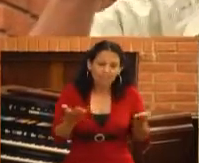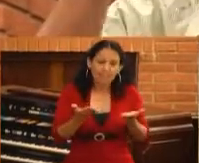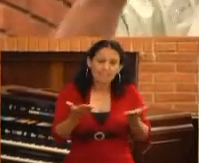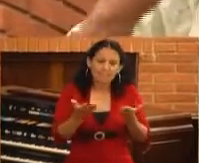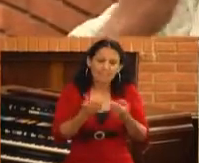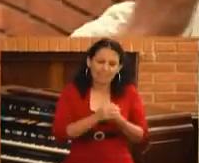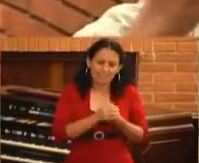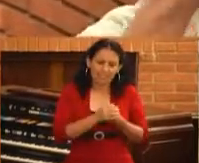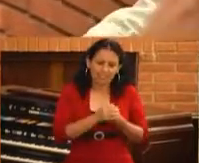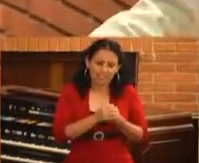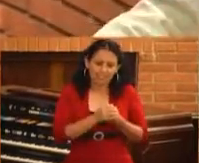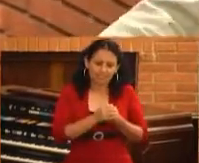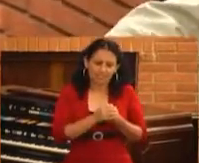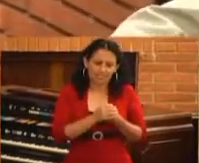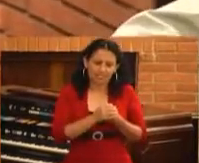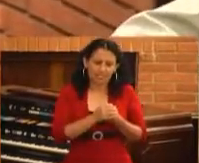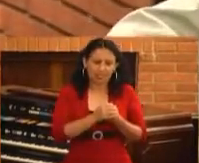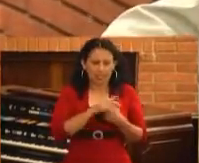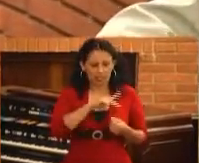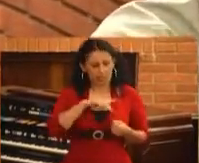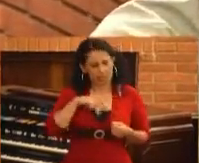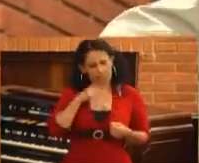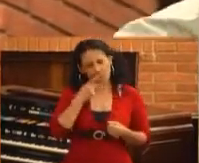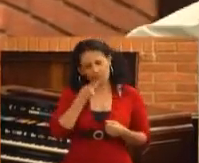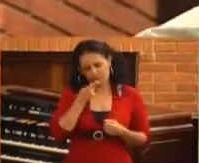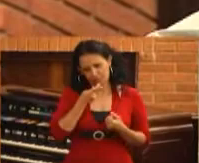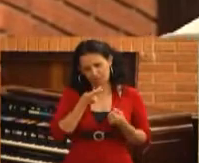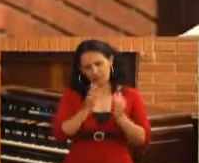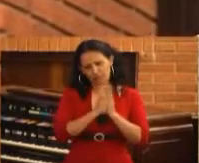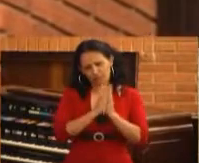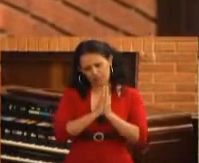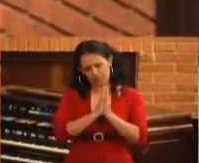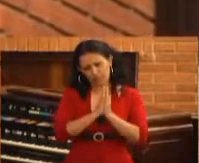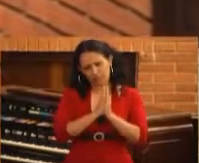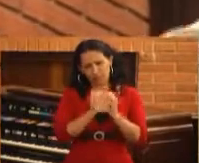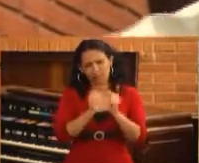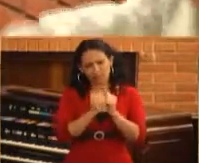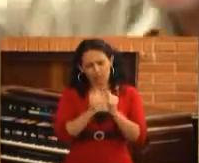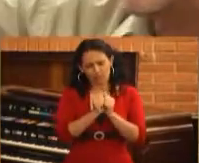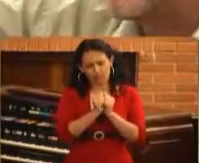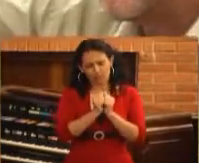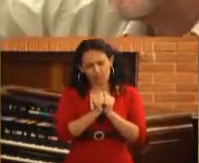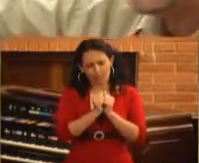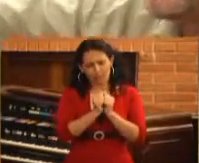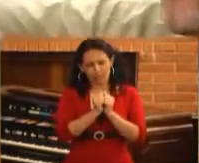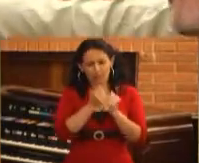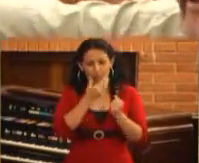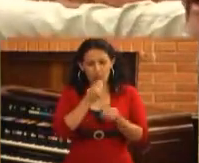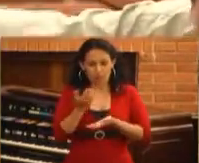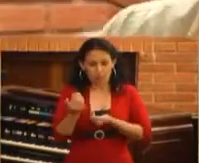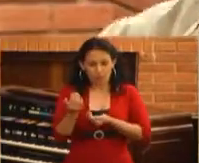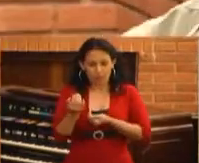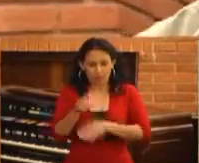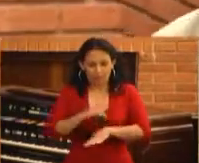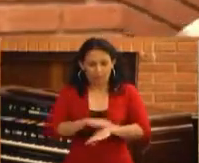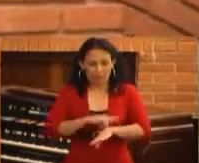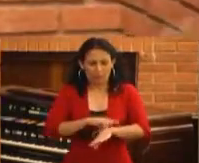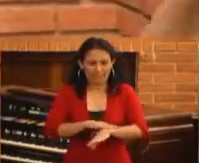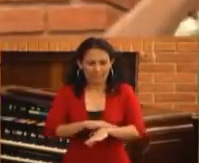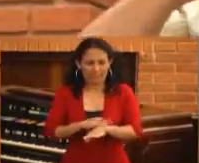Então o pastor Jader orou com ele. Vamos orar, Rafael. Dentro do banheiro, fechado. O homem está lá, uma fera.